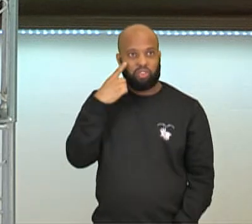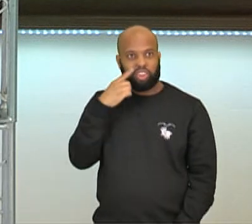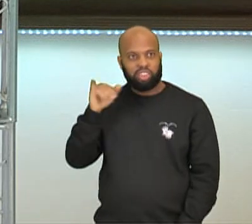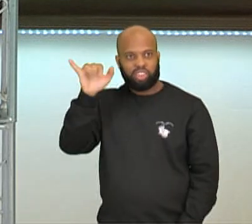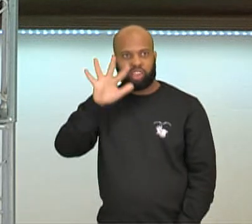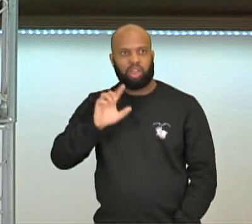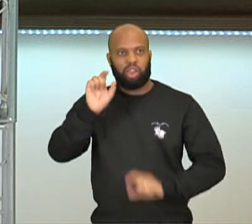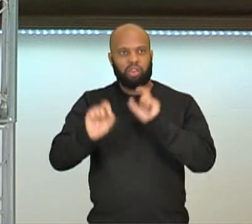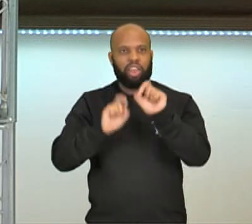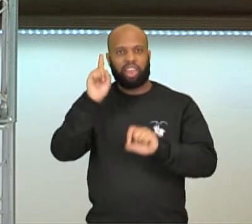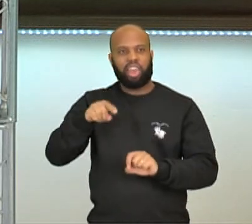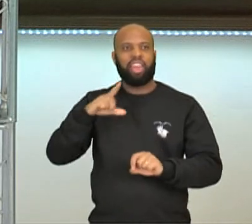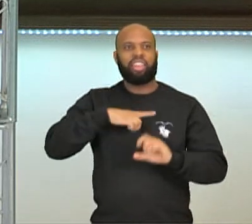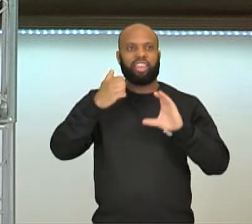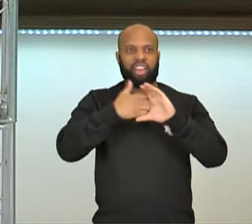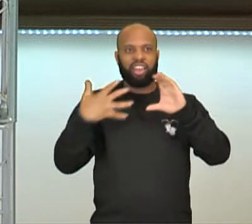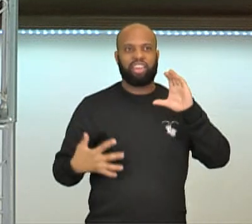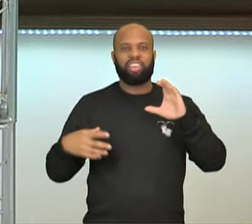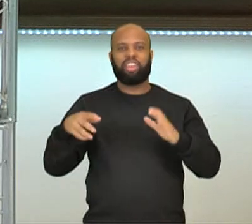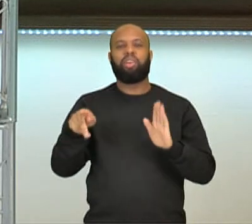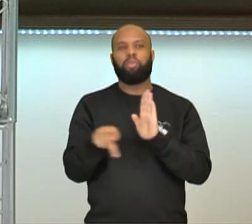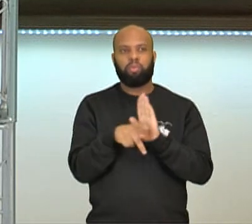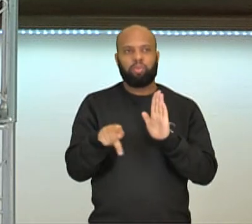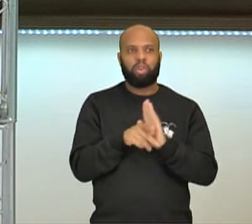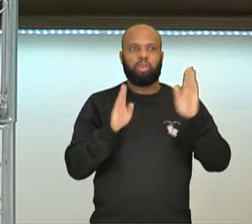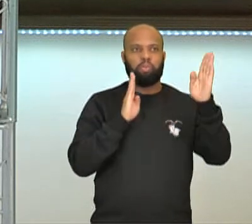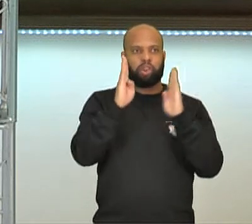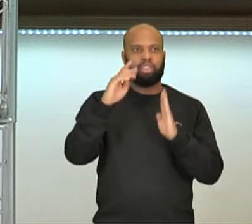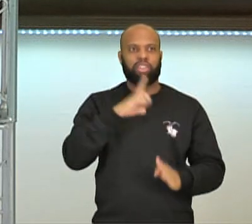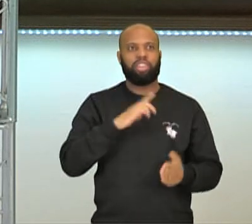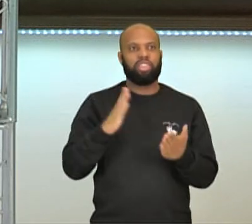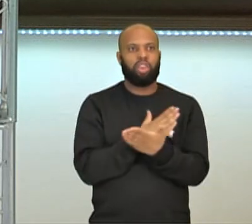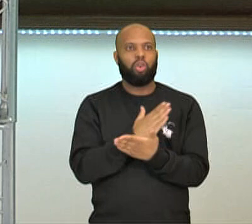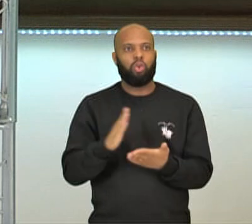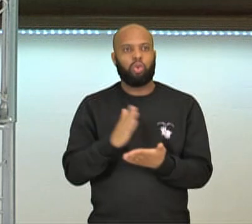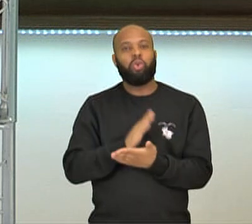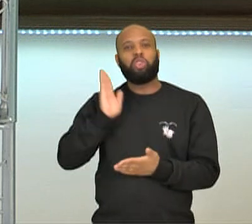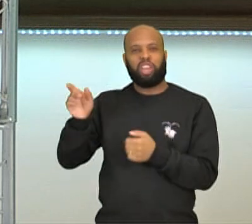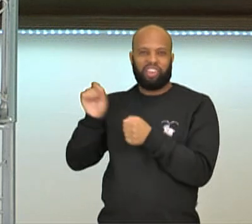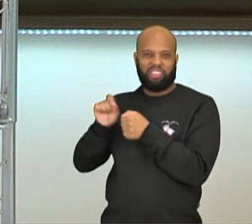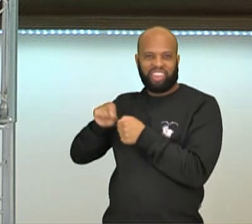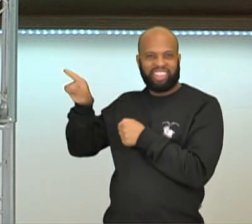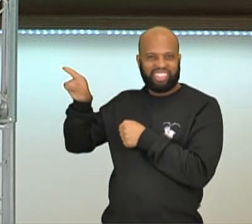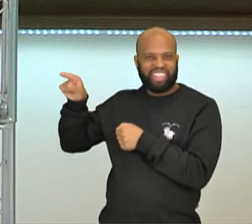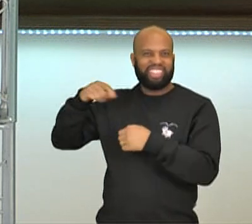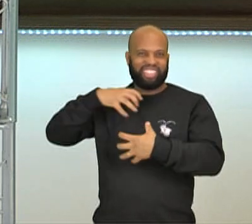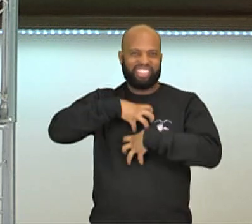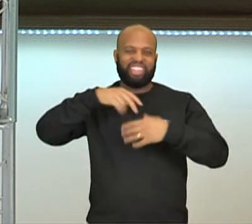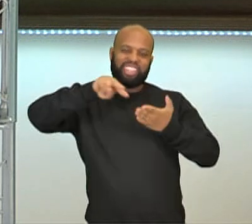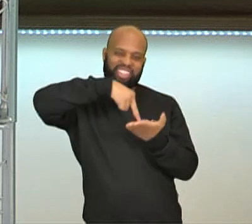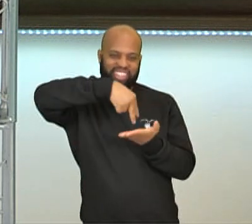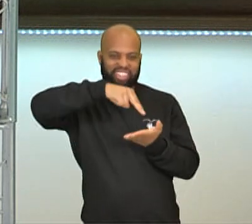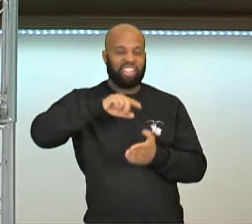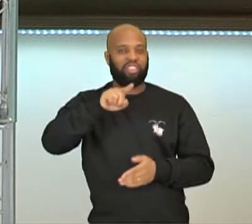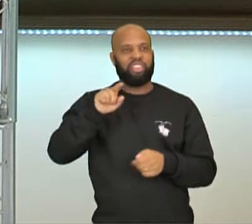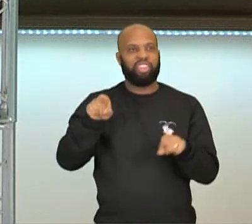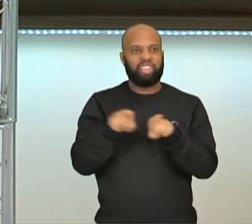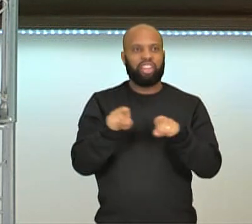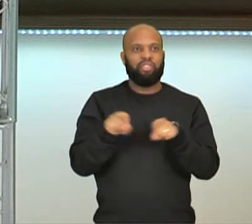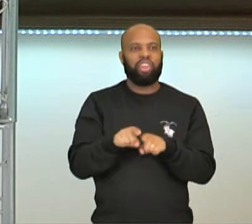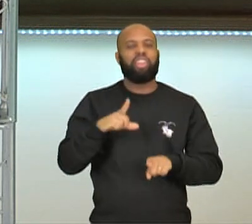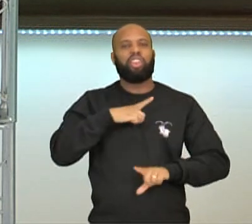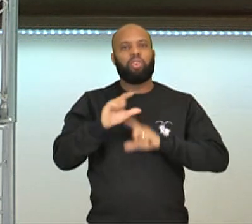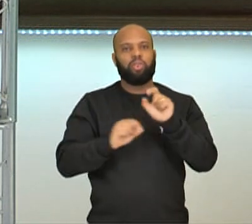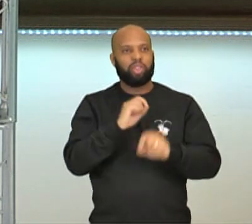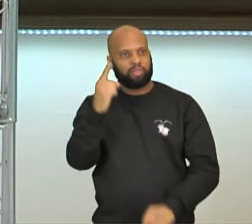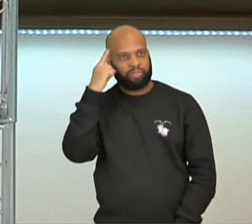dança característica de uma época, alguns aqui talvez tenham feito isso aqui, e para vocês só terem uma